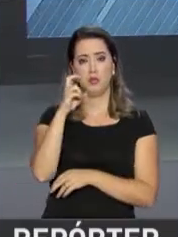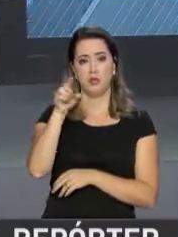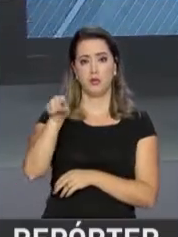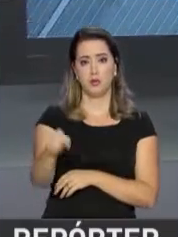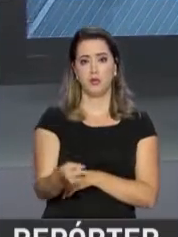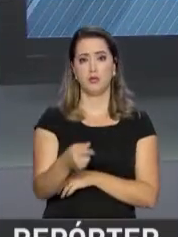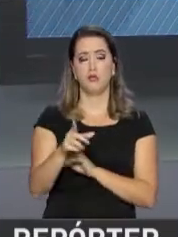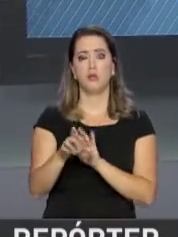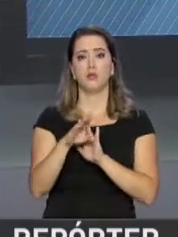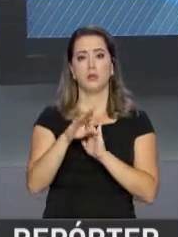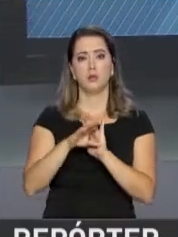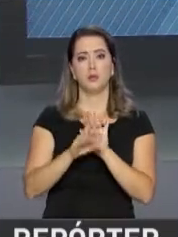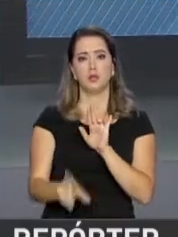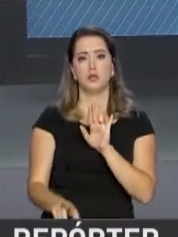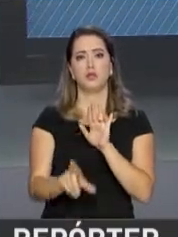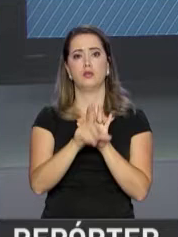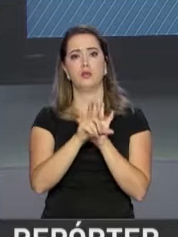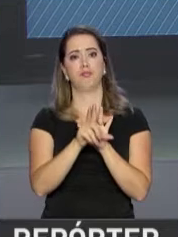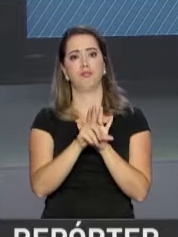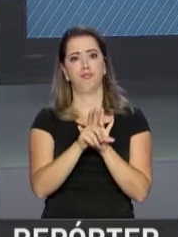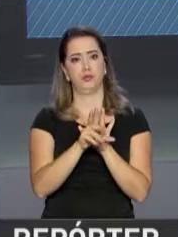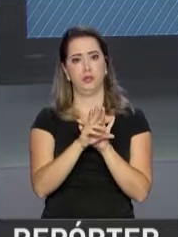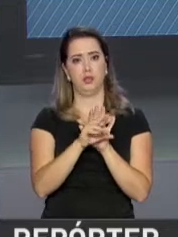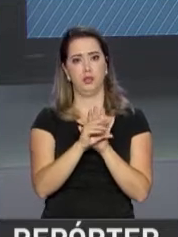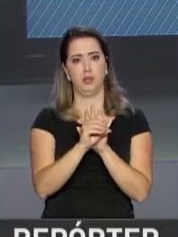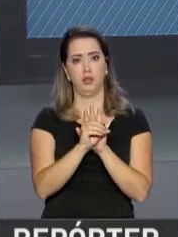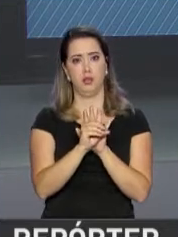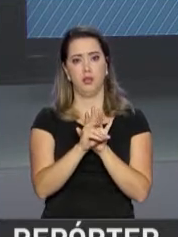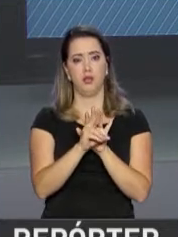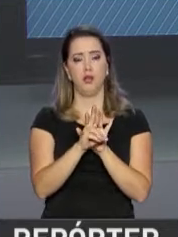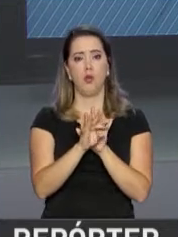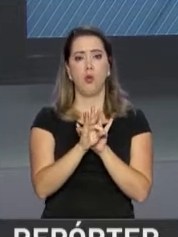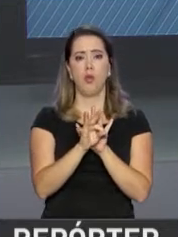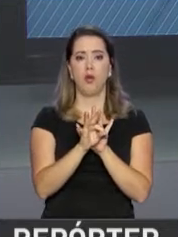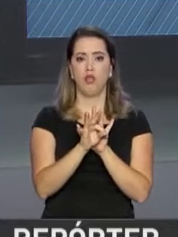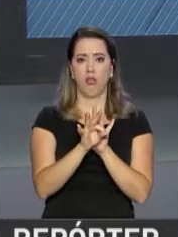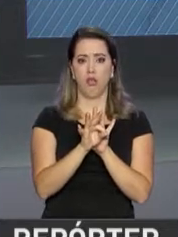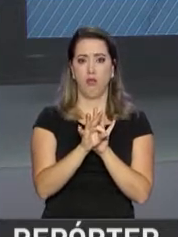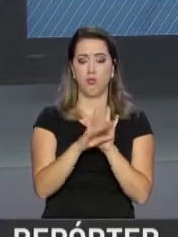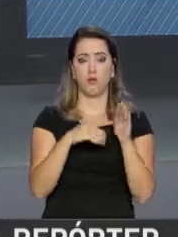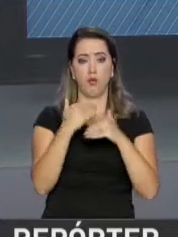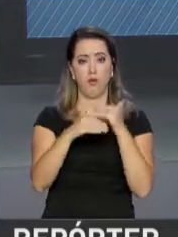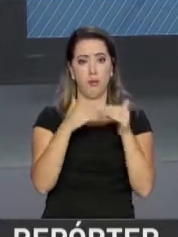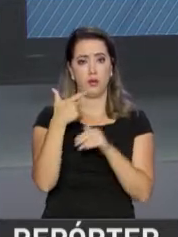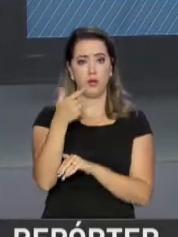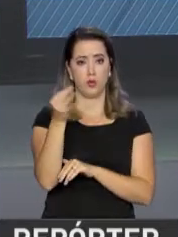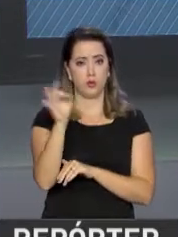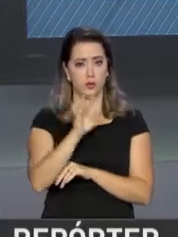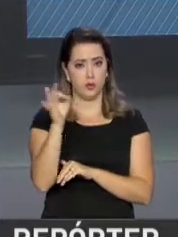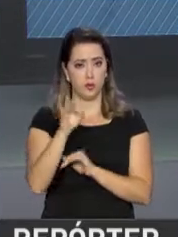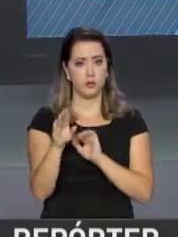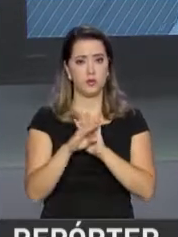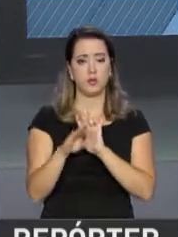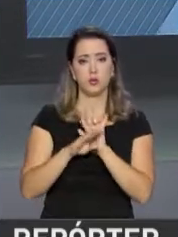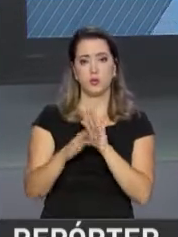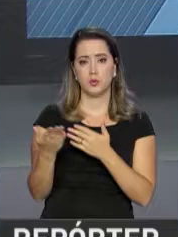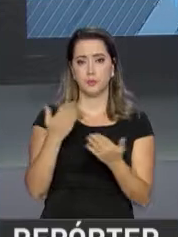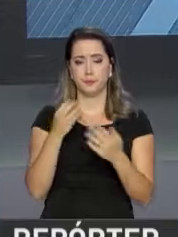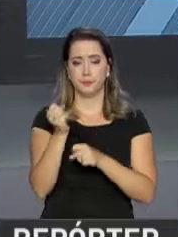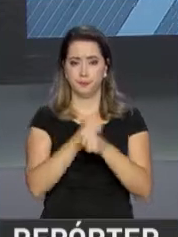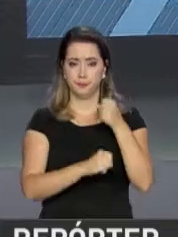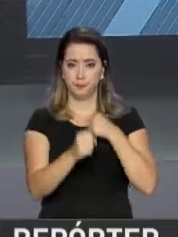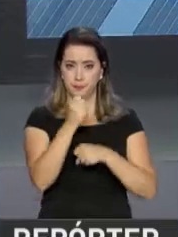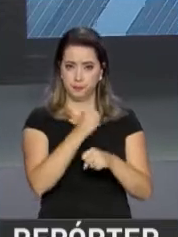com a lei rouanet no ano passado houve aumento de 20% no total de projetos financiados em comparação com 2010